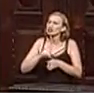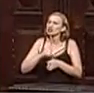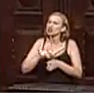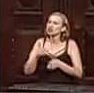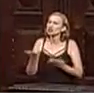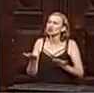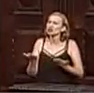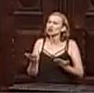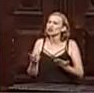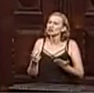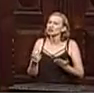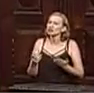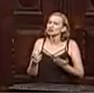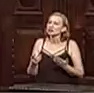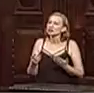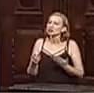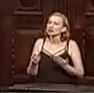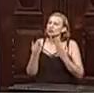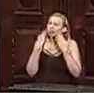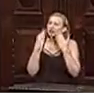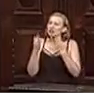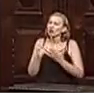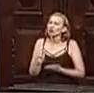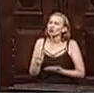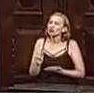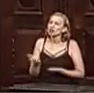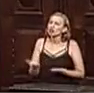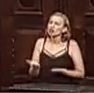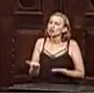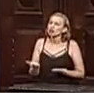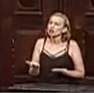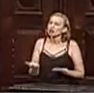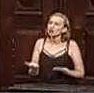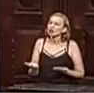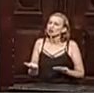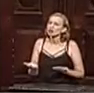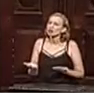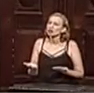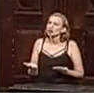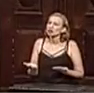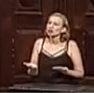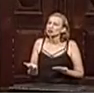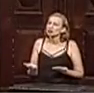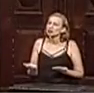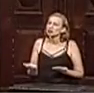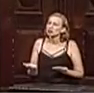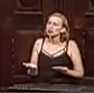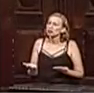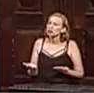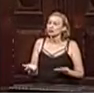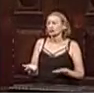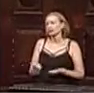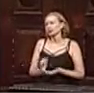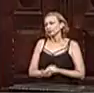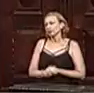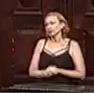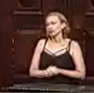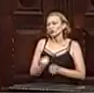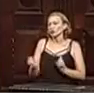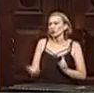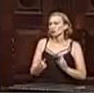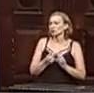legislação trabalhista, isto não é análise política, isto é mais simples e